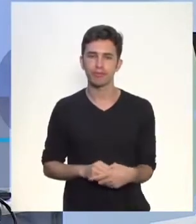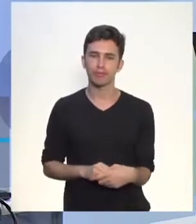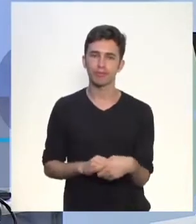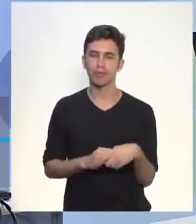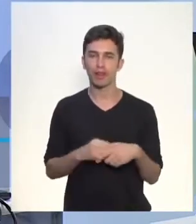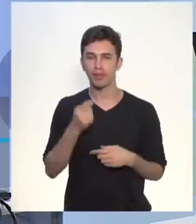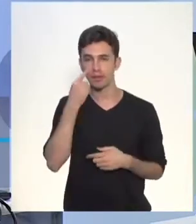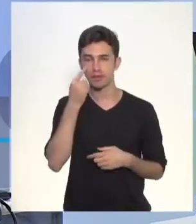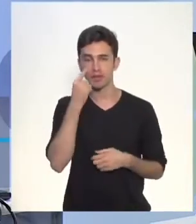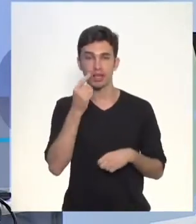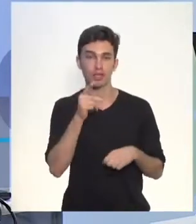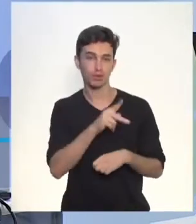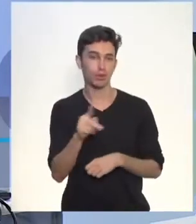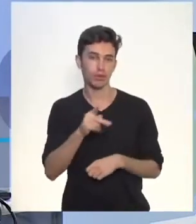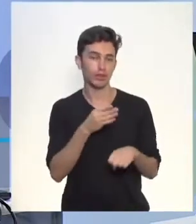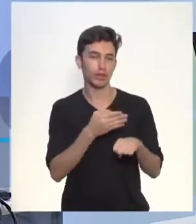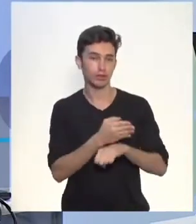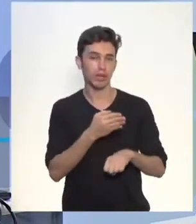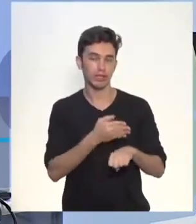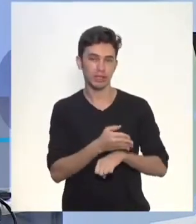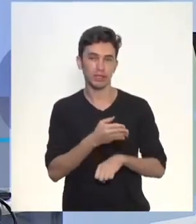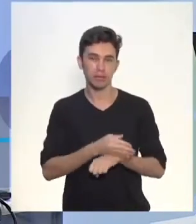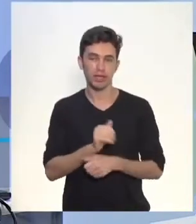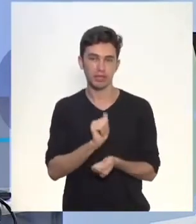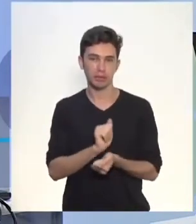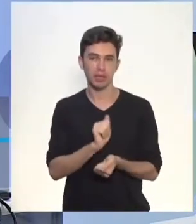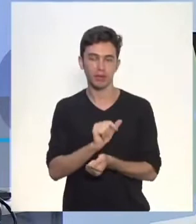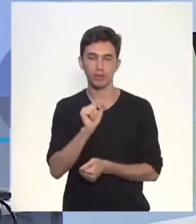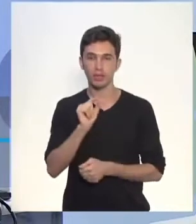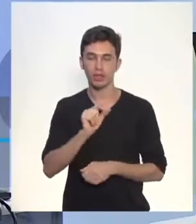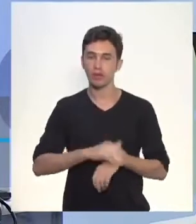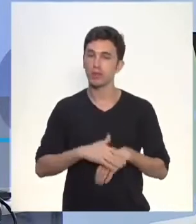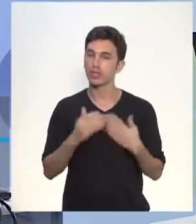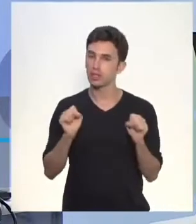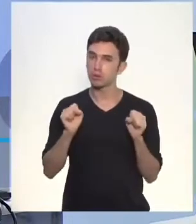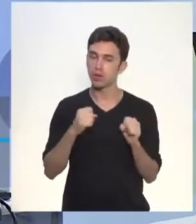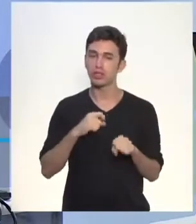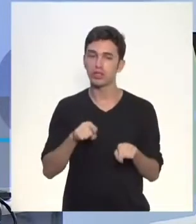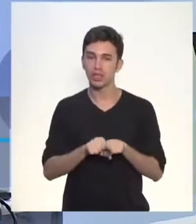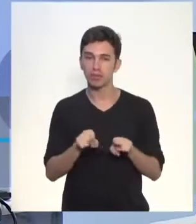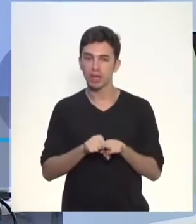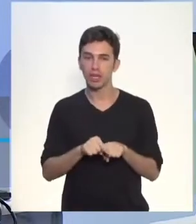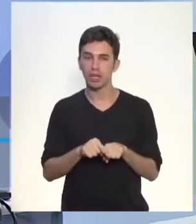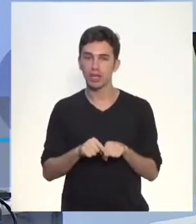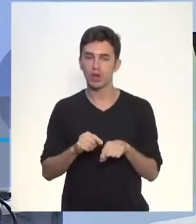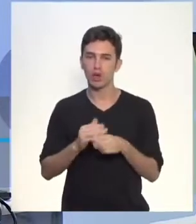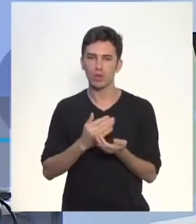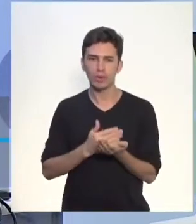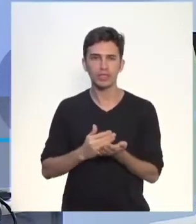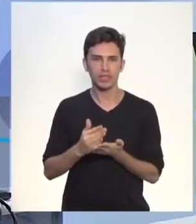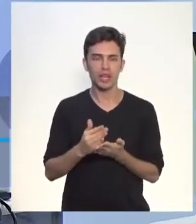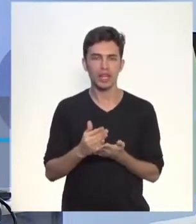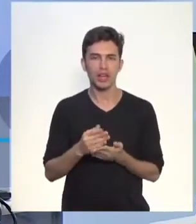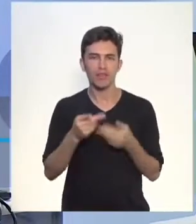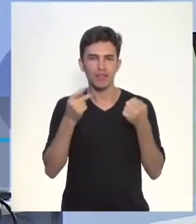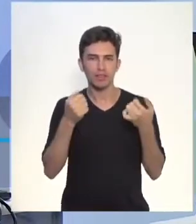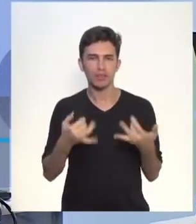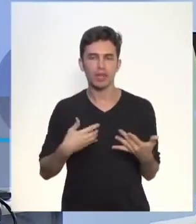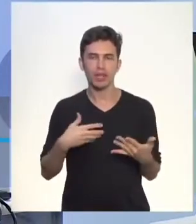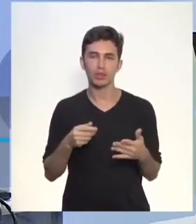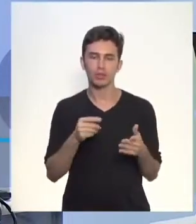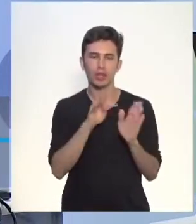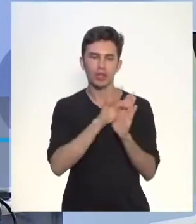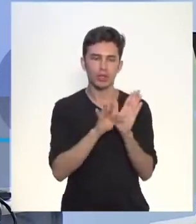aqui a participação dos professores e alunos, mas aí a gente pode também começar a tratar sobre isso, né, sobre essa questão peculiar do texto